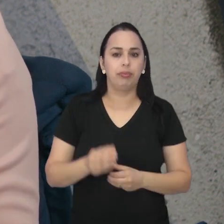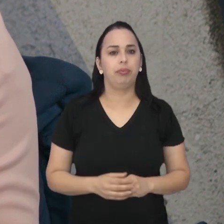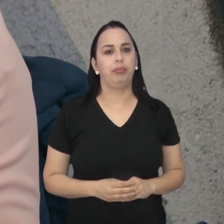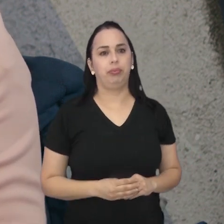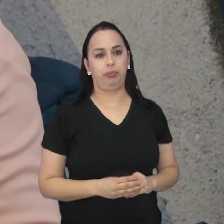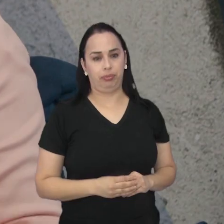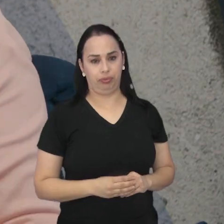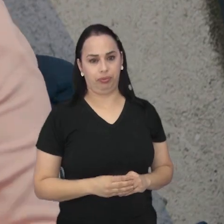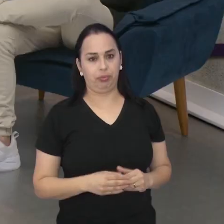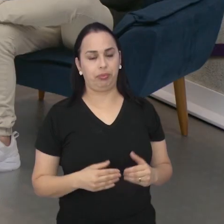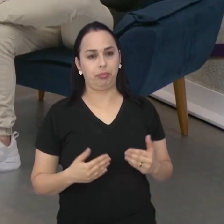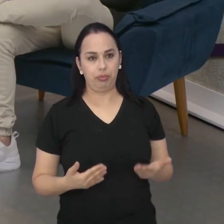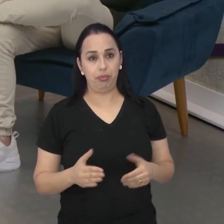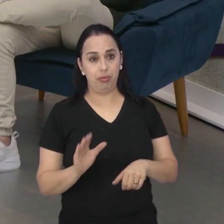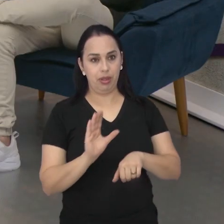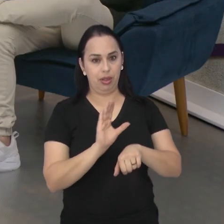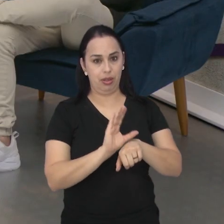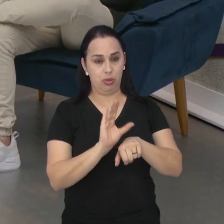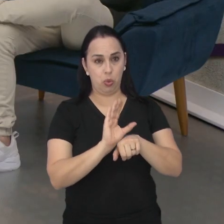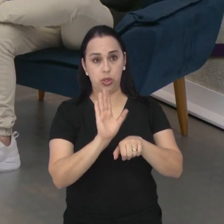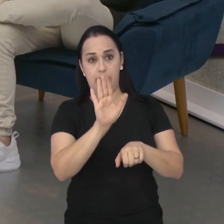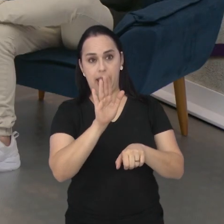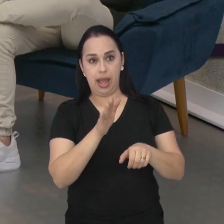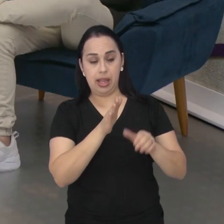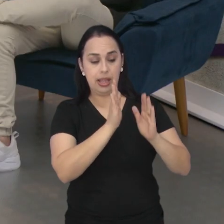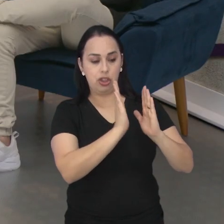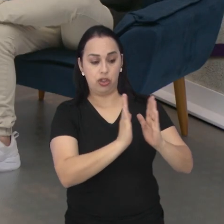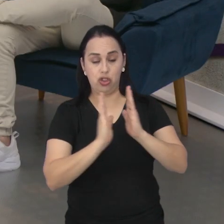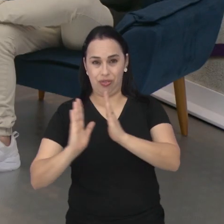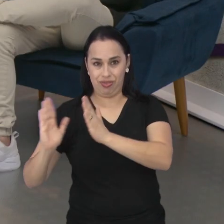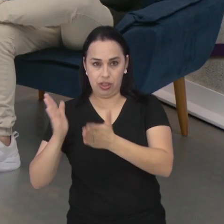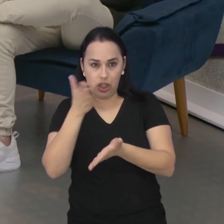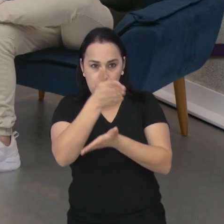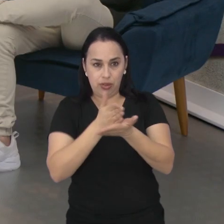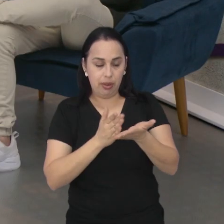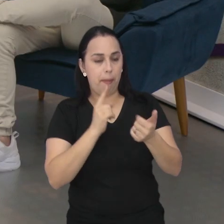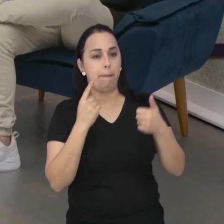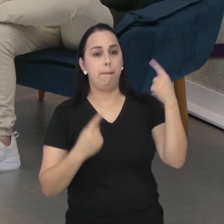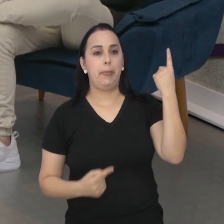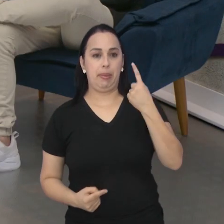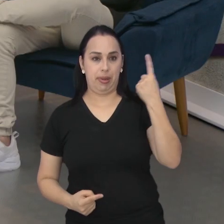é feito? O curso é em módulos, né?